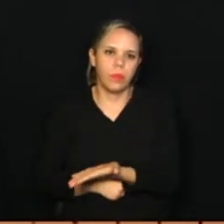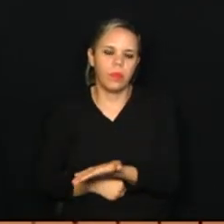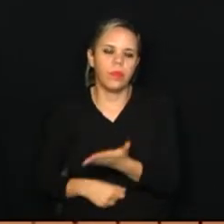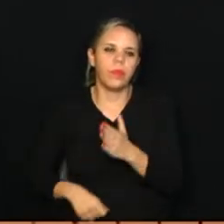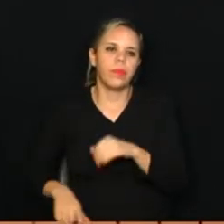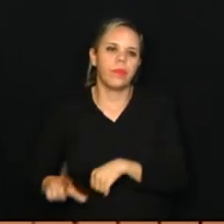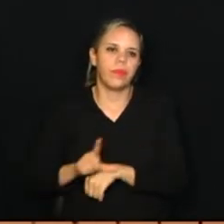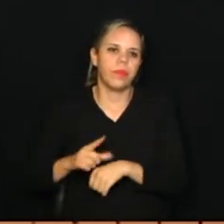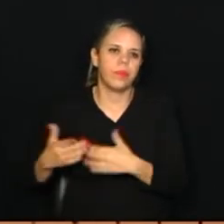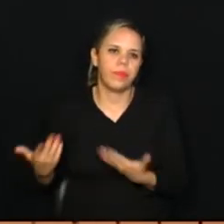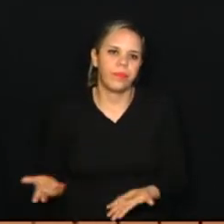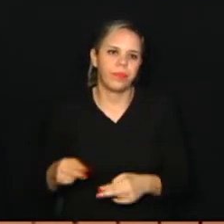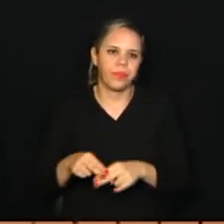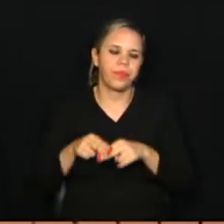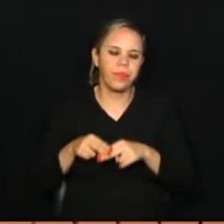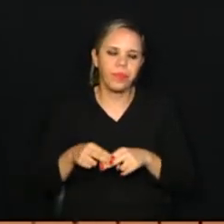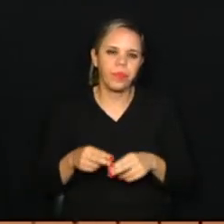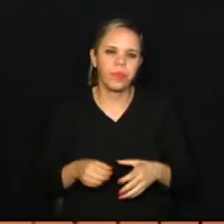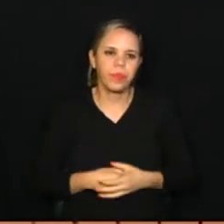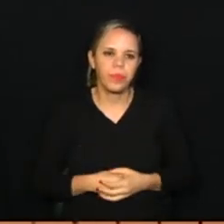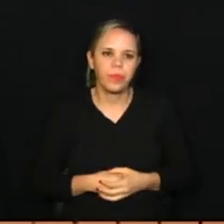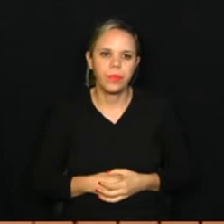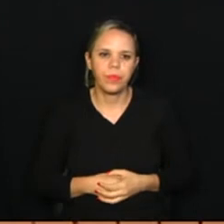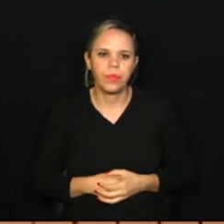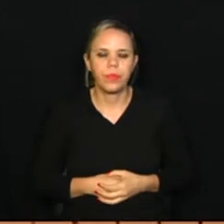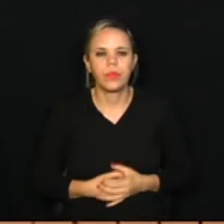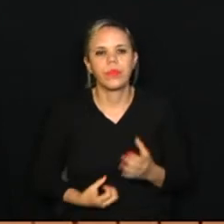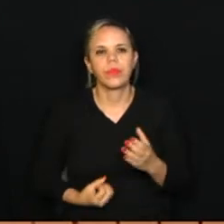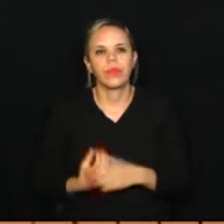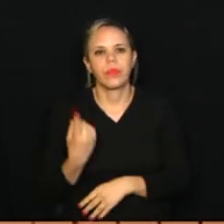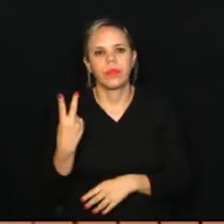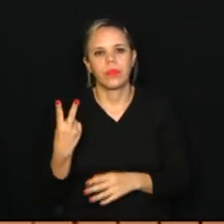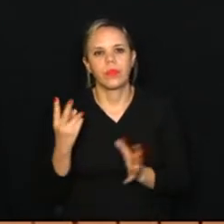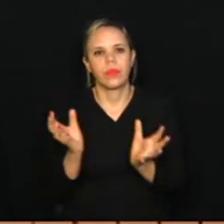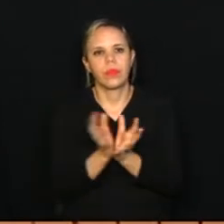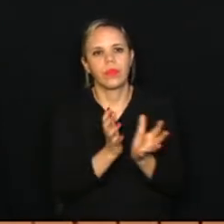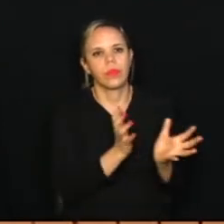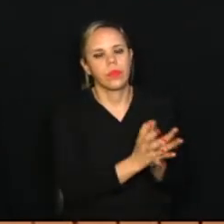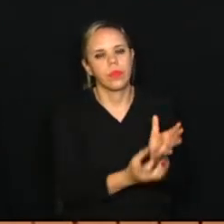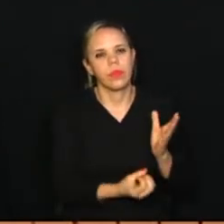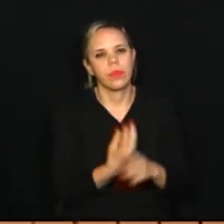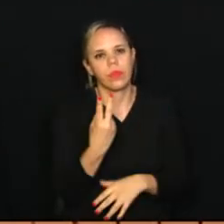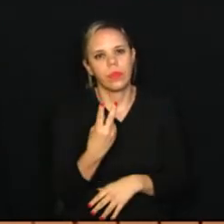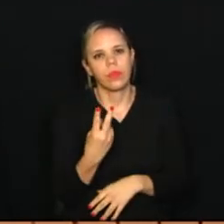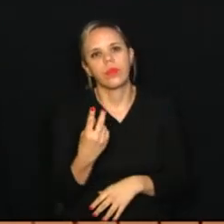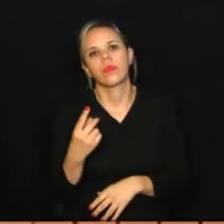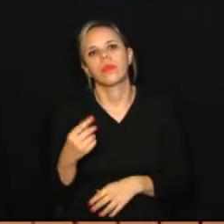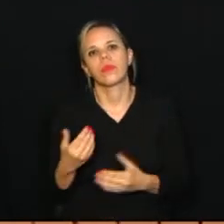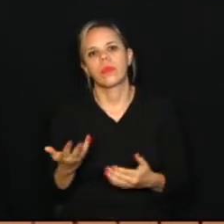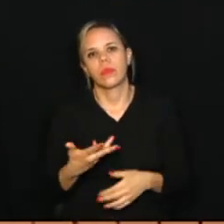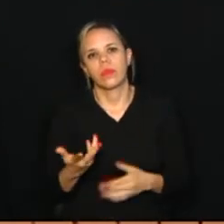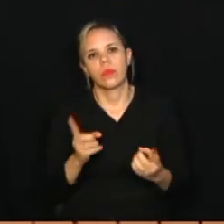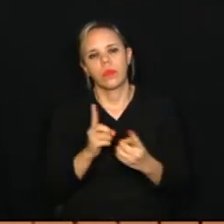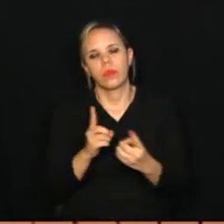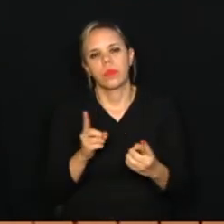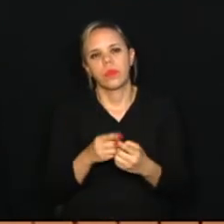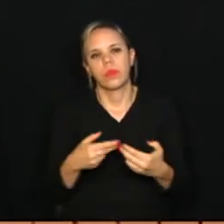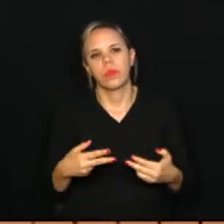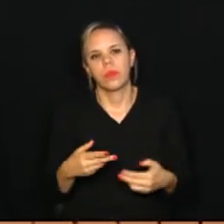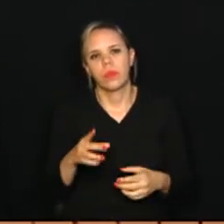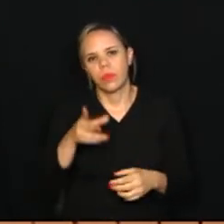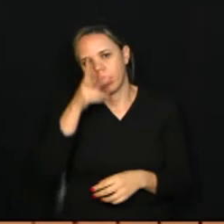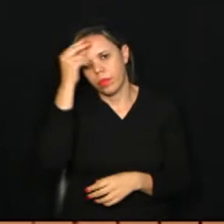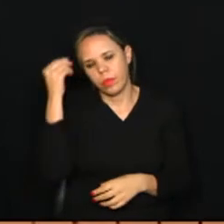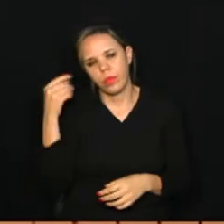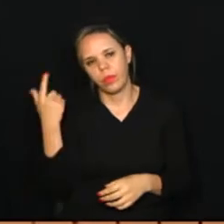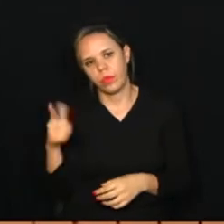legislação. É por isso que eu criei 2 comissões aqui na casa, que uma é de desburocratização e a outra